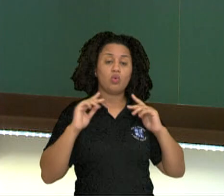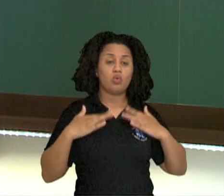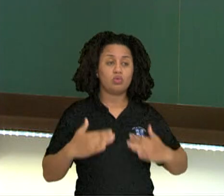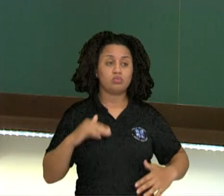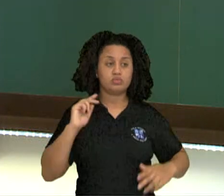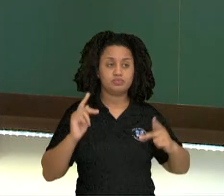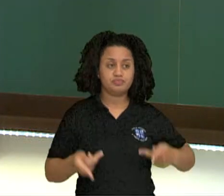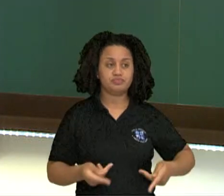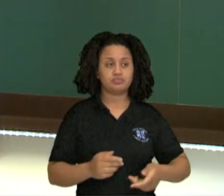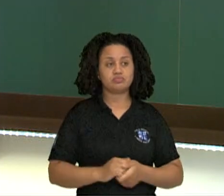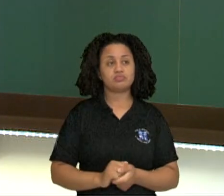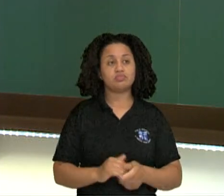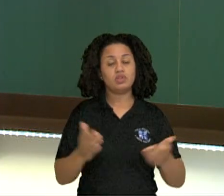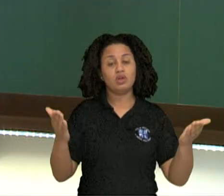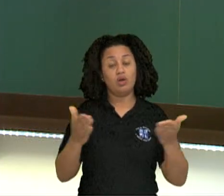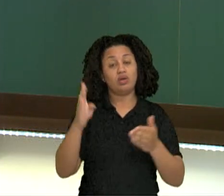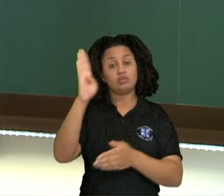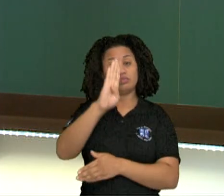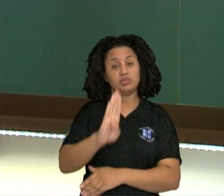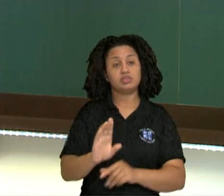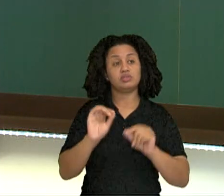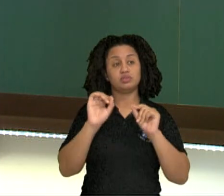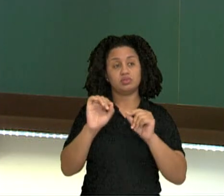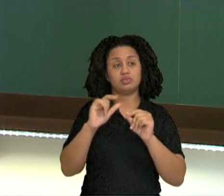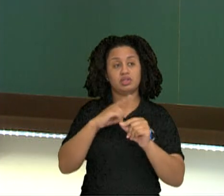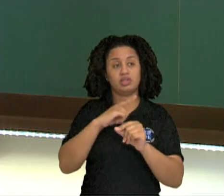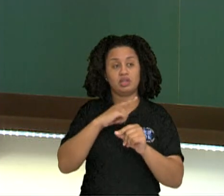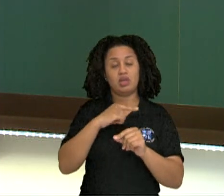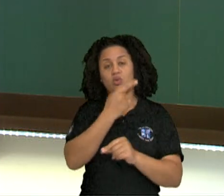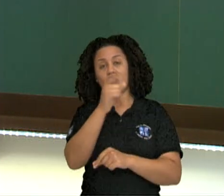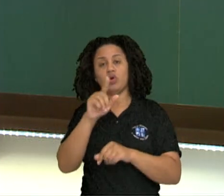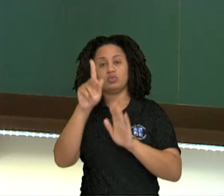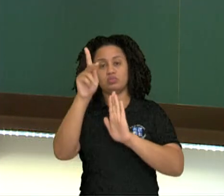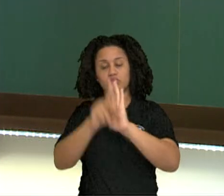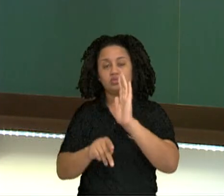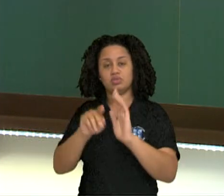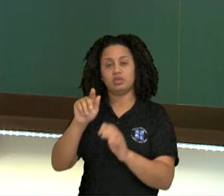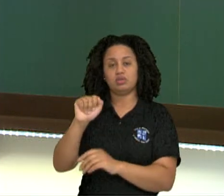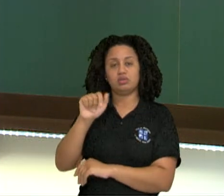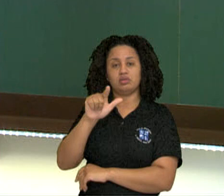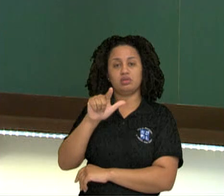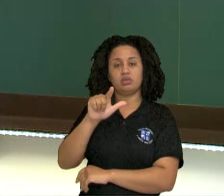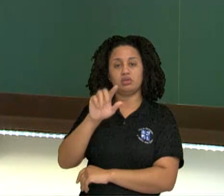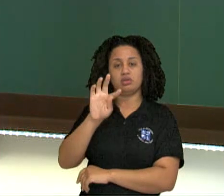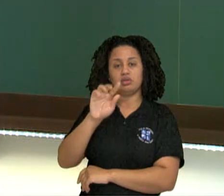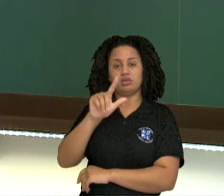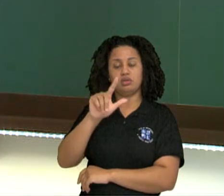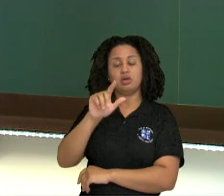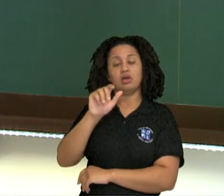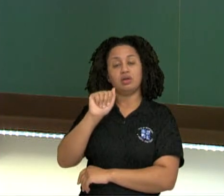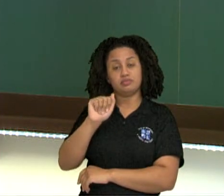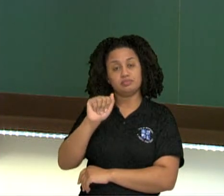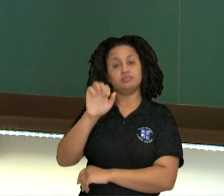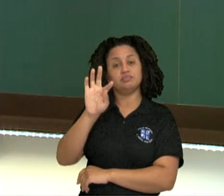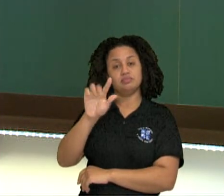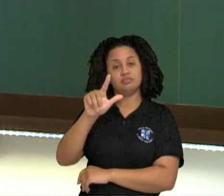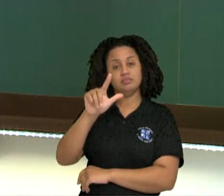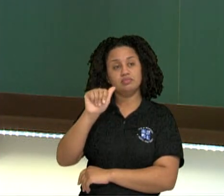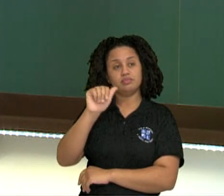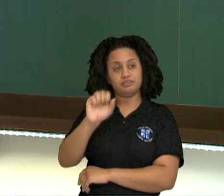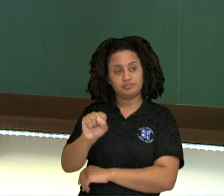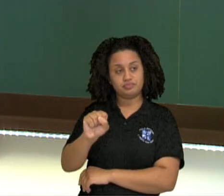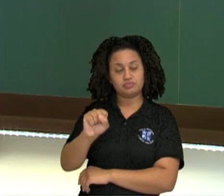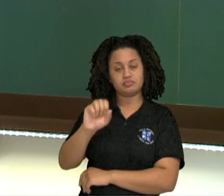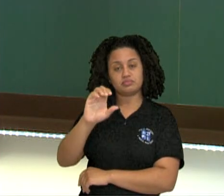agora o Brasil vai embarcar no chamado Atlas das células humanas e também um tipo de um projeto genoma só que a gente vai estudar as células